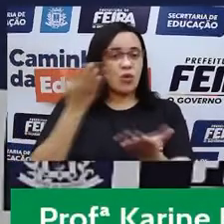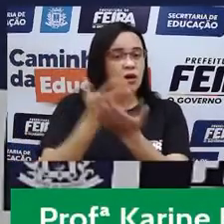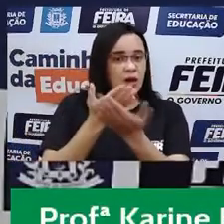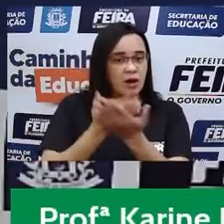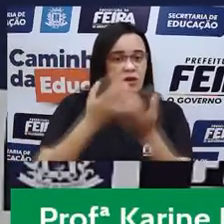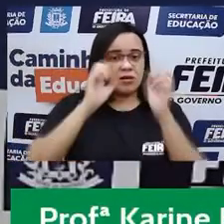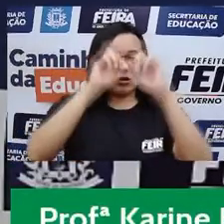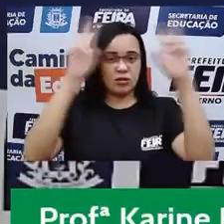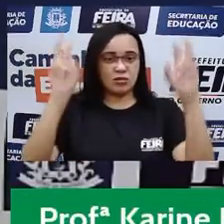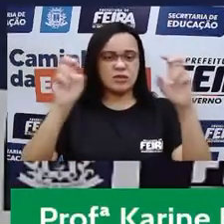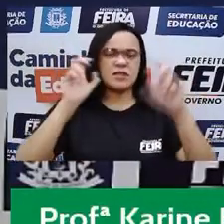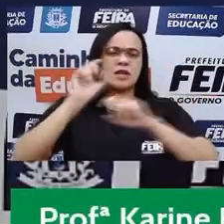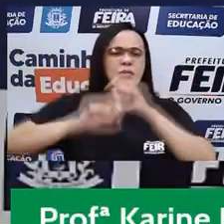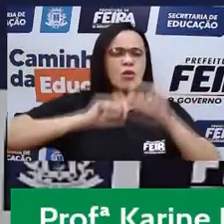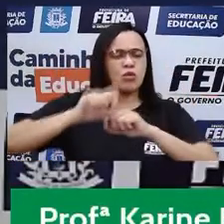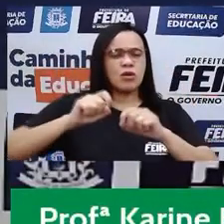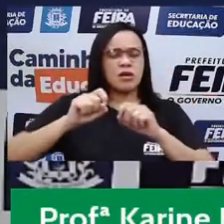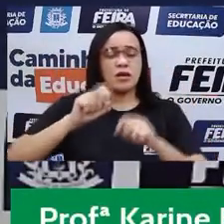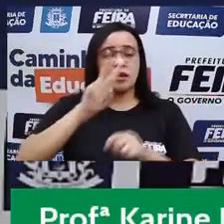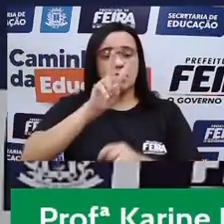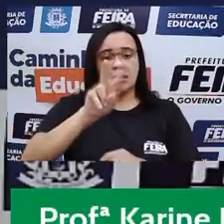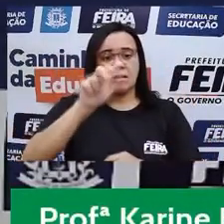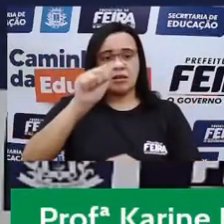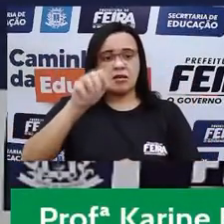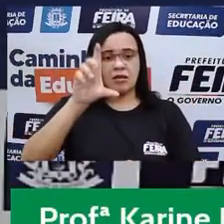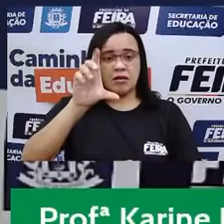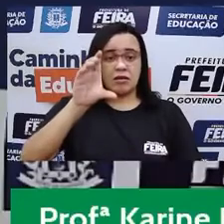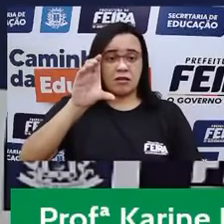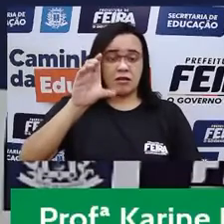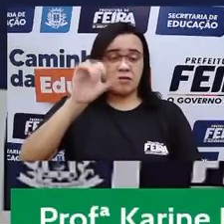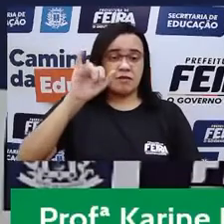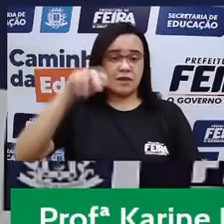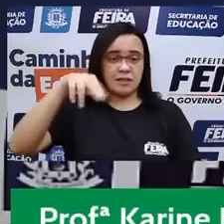aula é vacina e medicamentos. É um tema muito